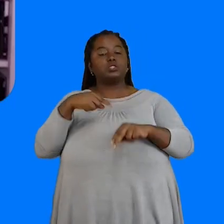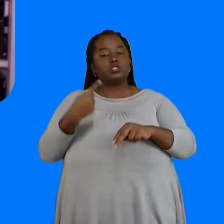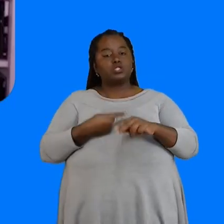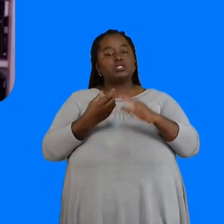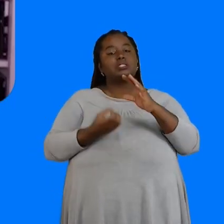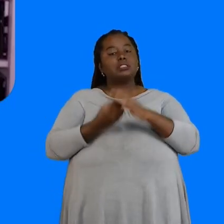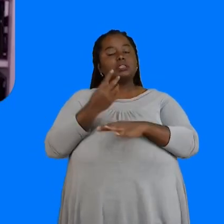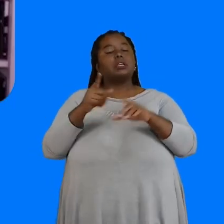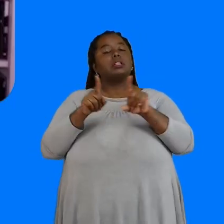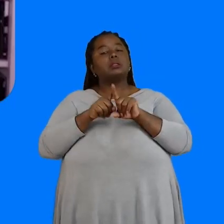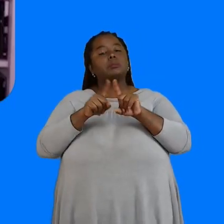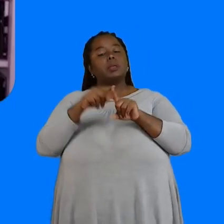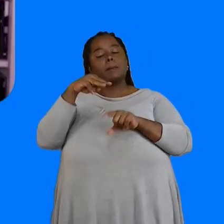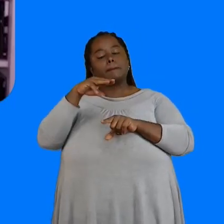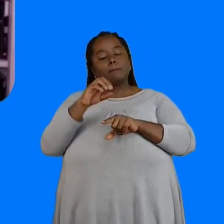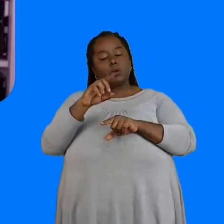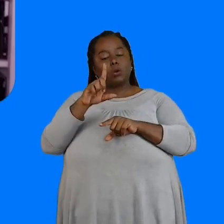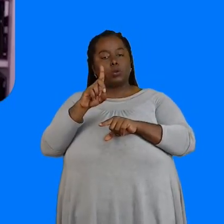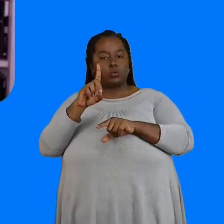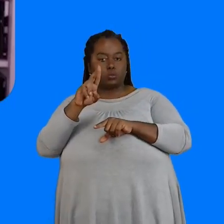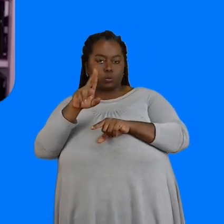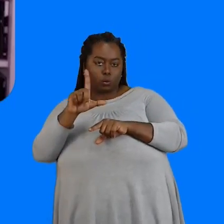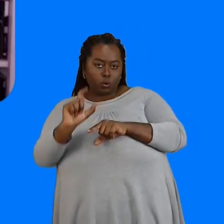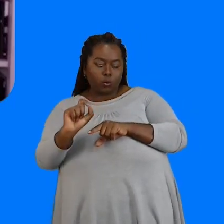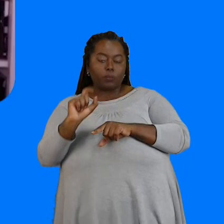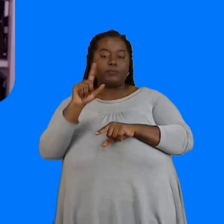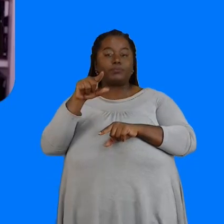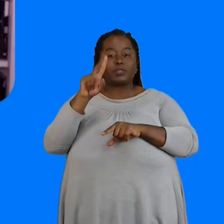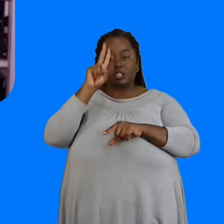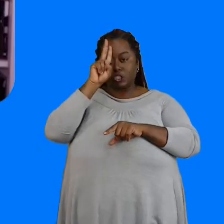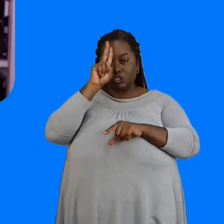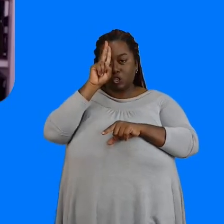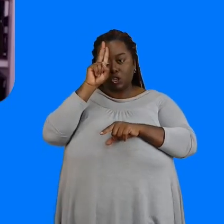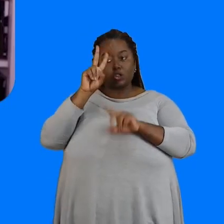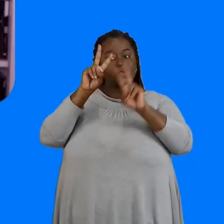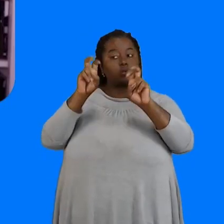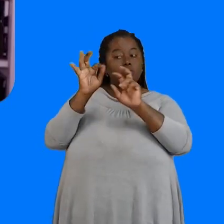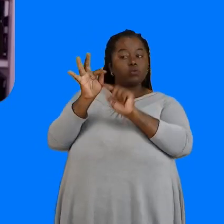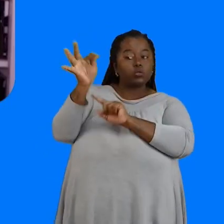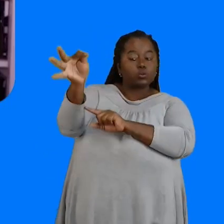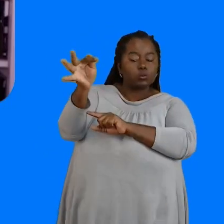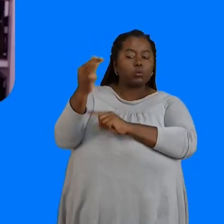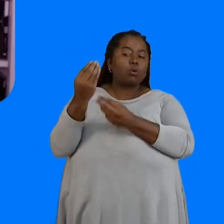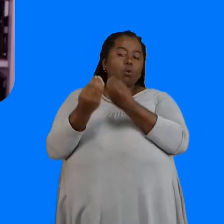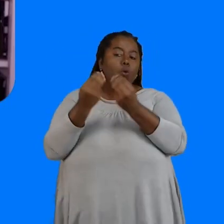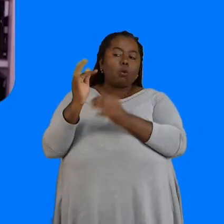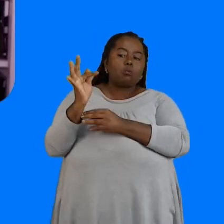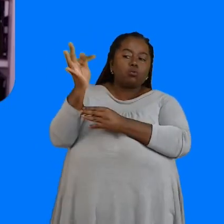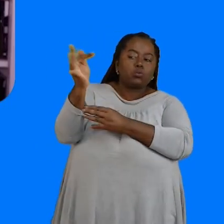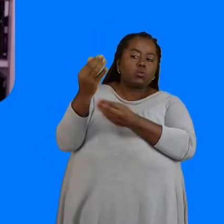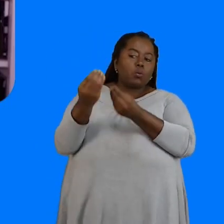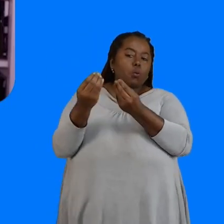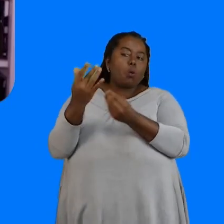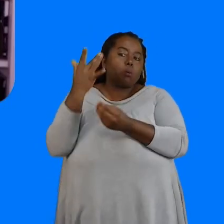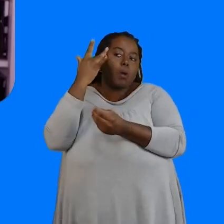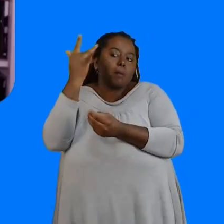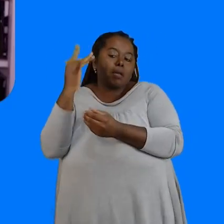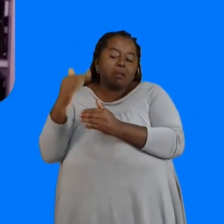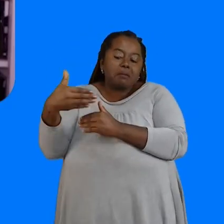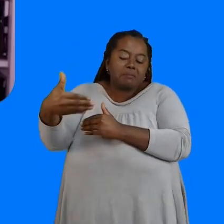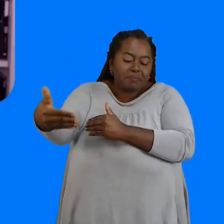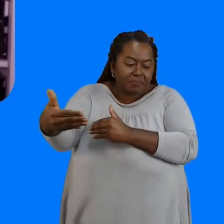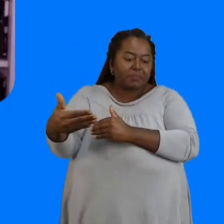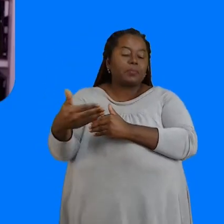é, estamos constantemente a imaginar como é que será o futuro, como é que será o amanhã. E se vocês se recordarem, nos